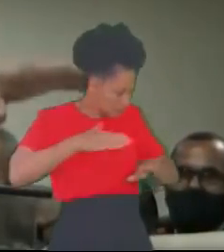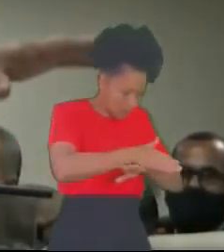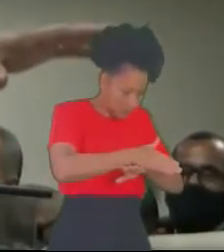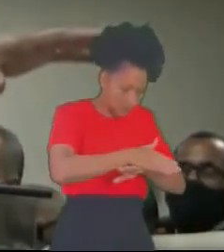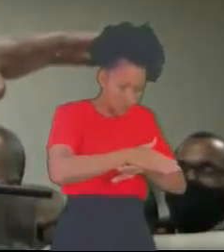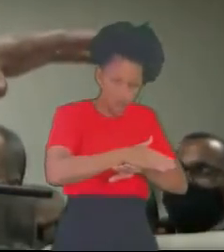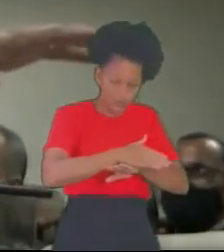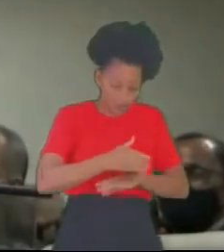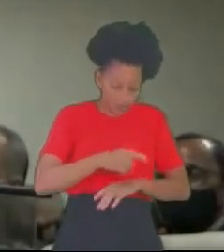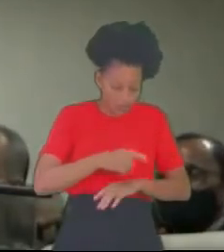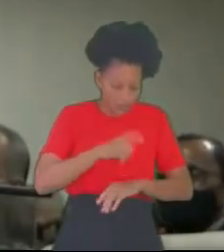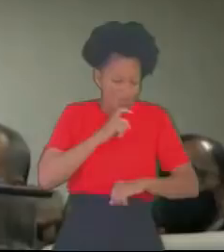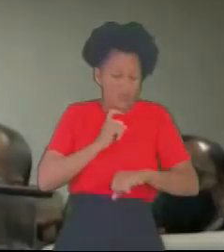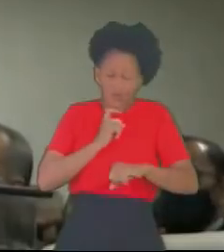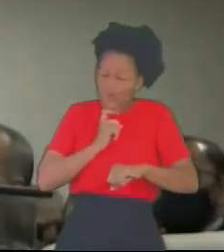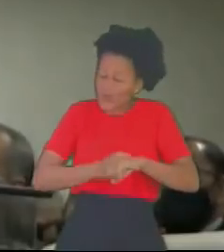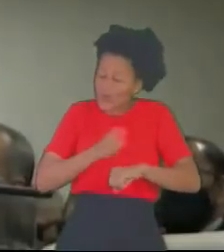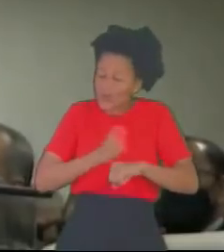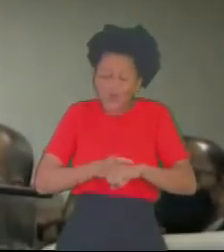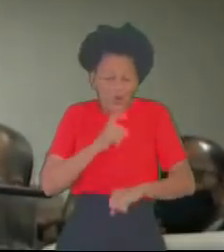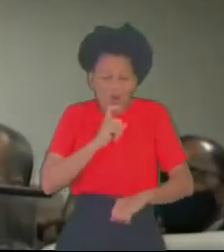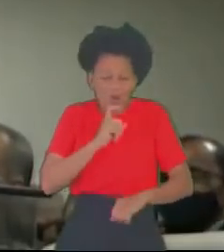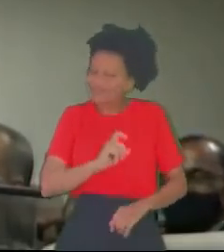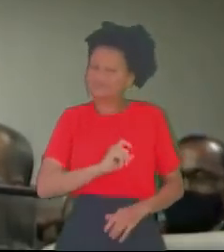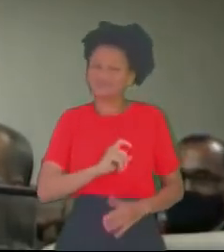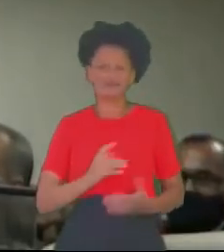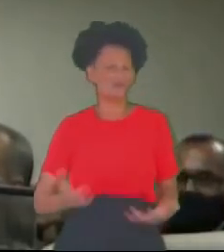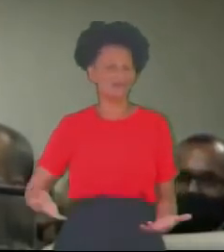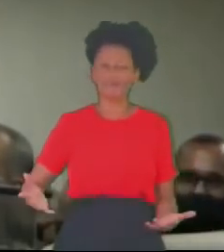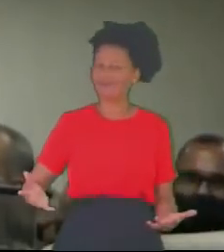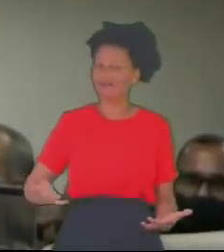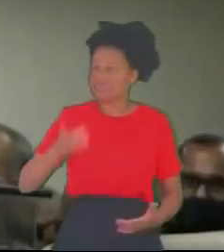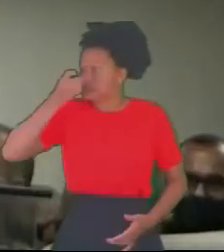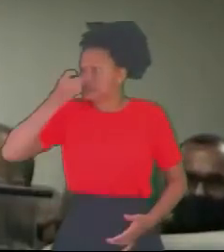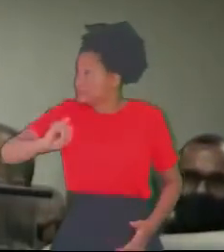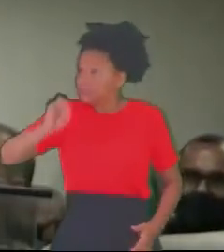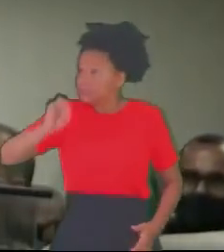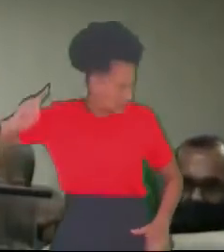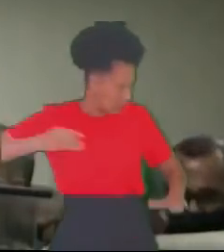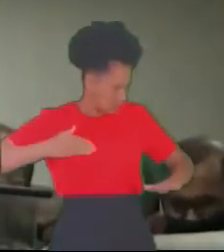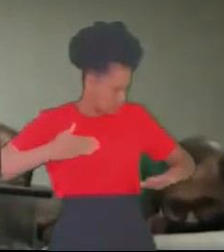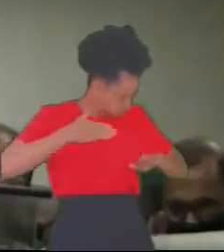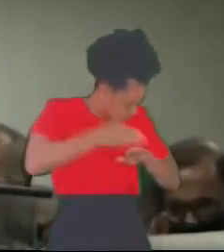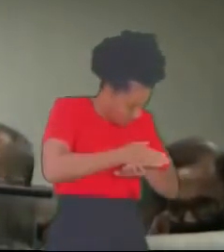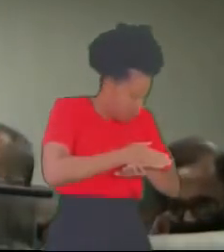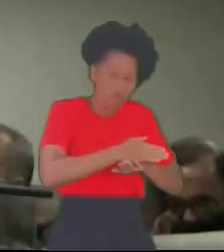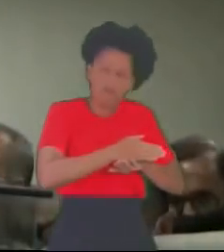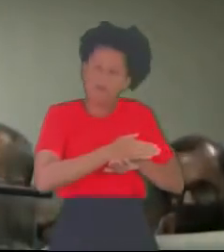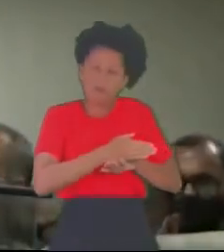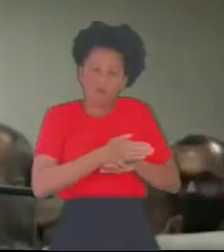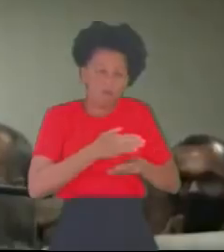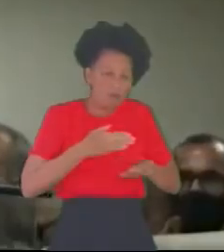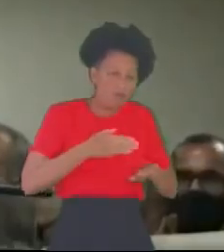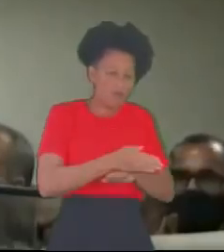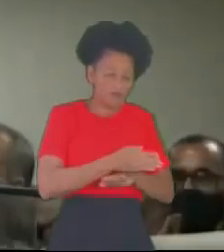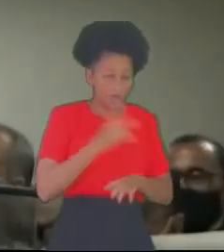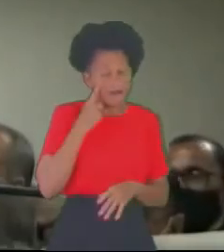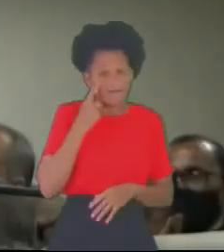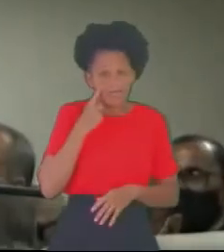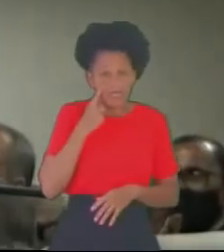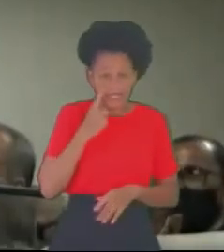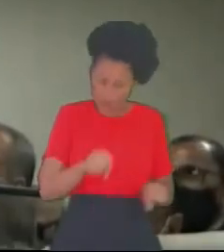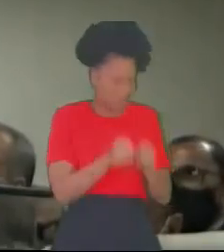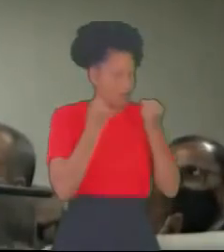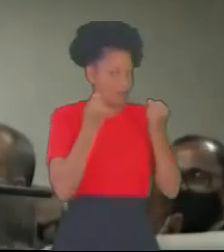ficar frio. Se Deus não meter a mão na brecha da porta, se Deus não invadir um pouco, você vê que ele não quebrou a